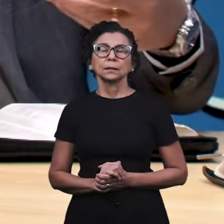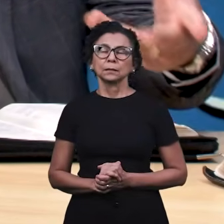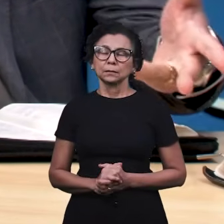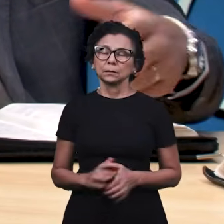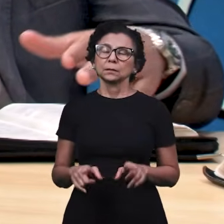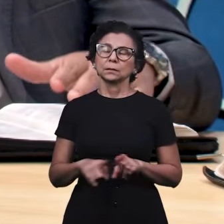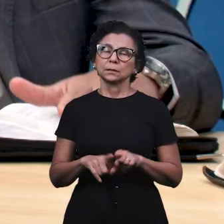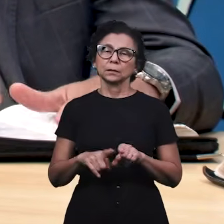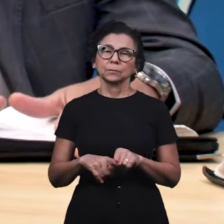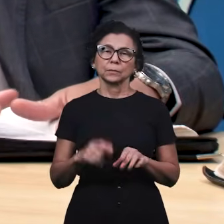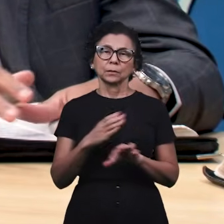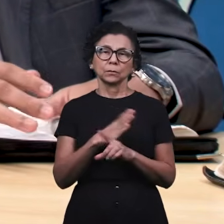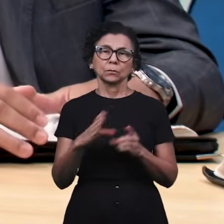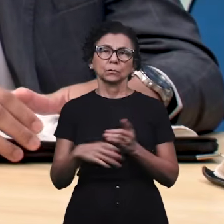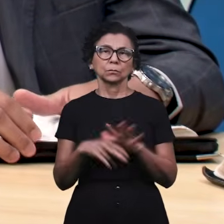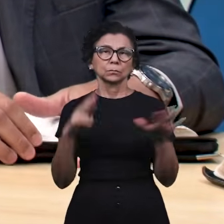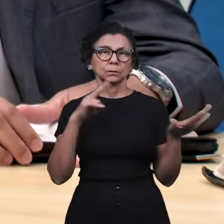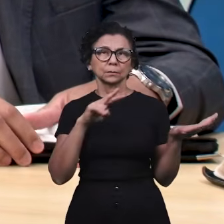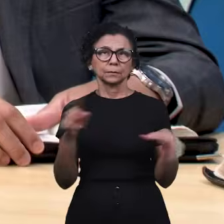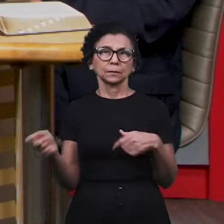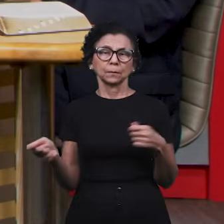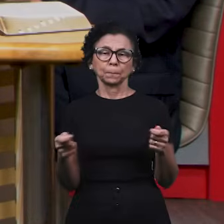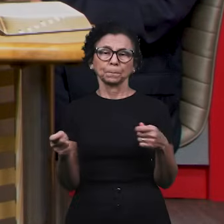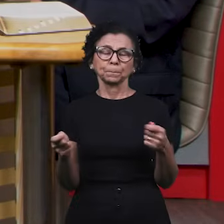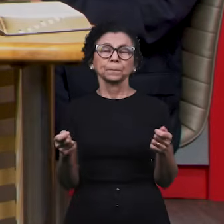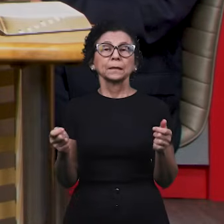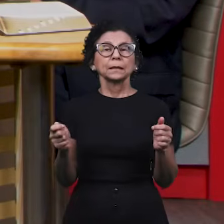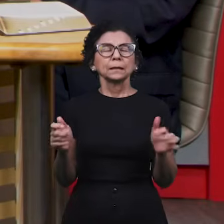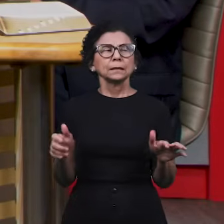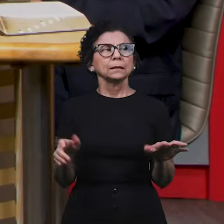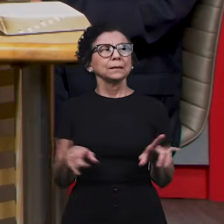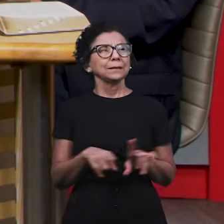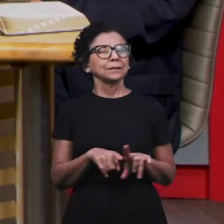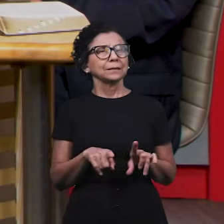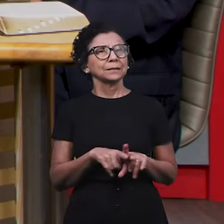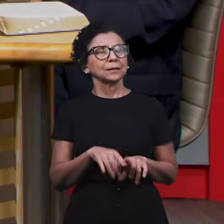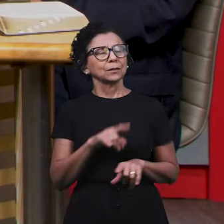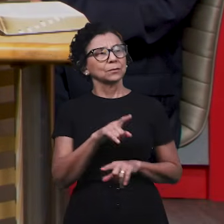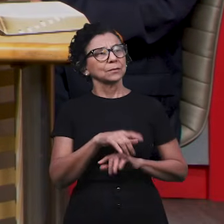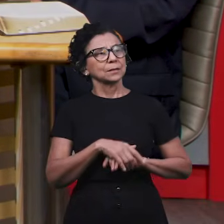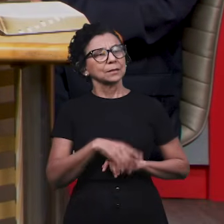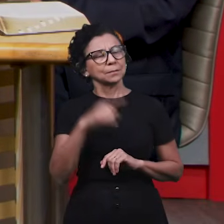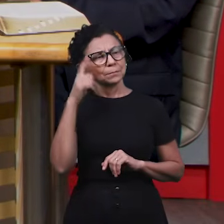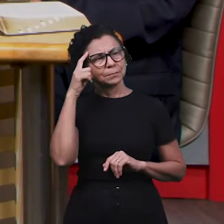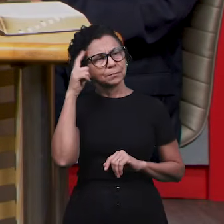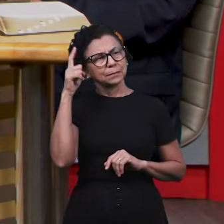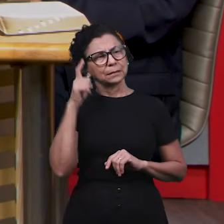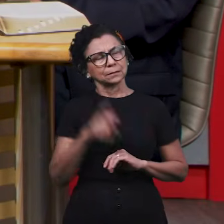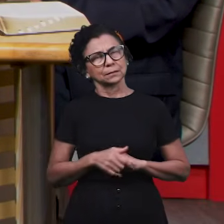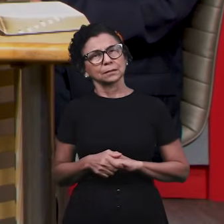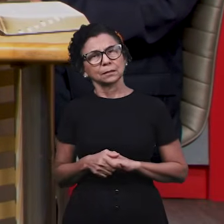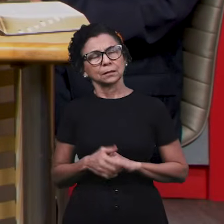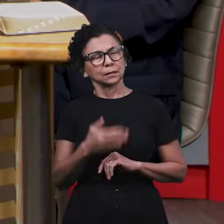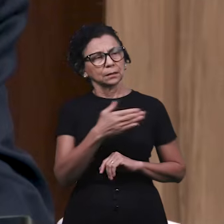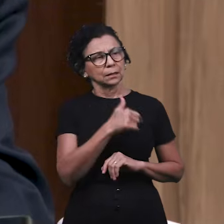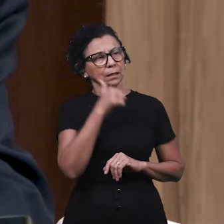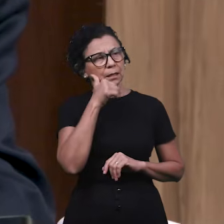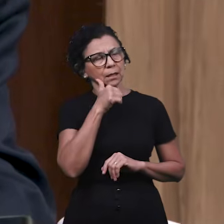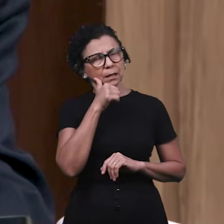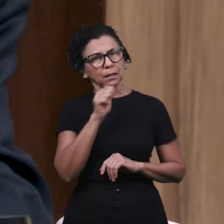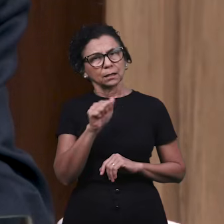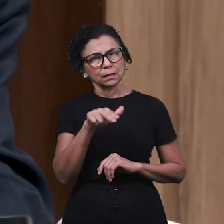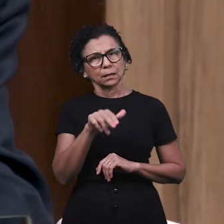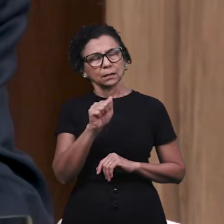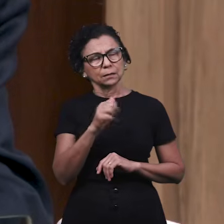semanal e a proposta de cada culto. Porque você imagina, especialmente na colocação que a Ana Lúcia fez sobre o que